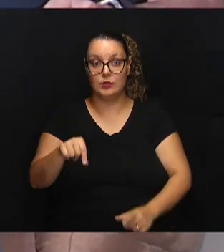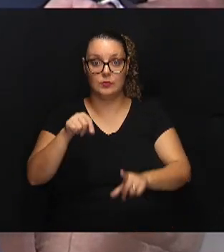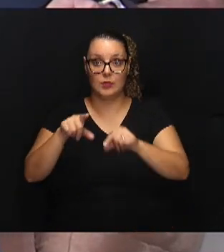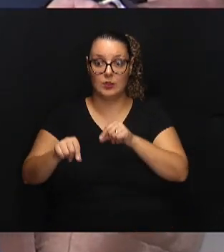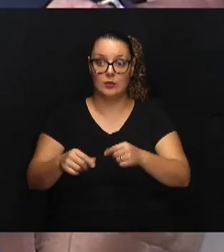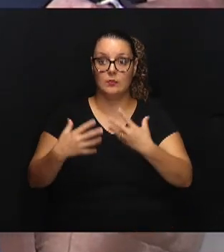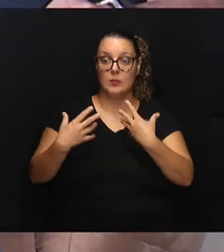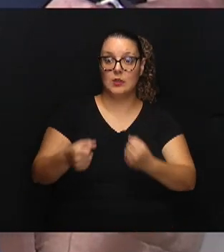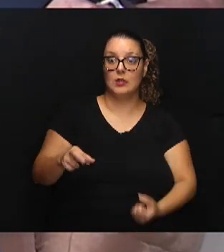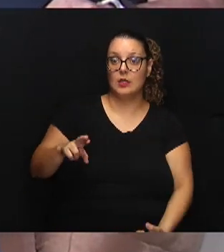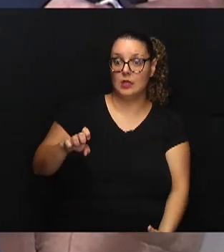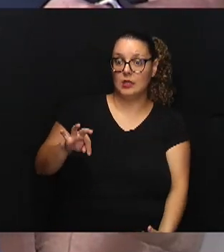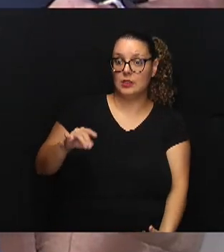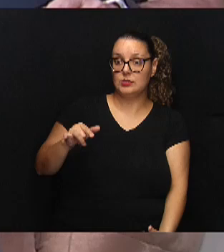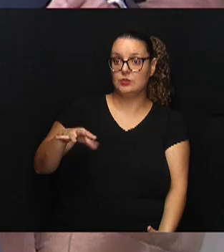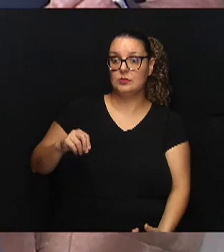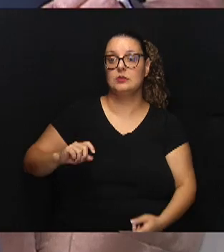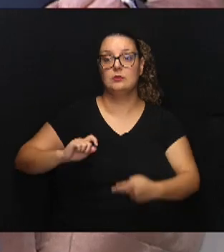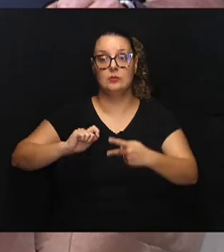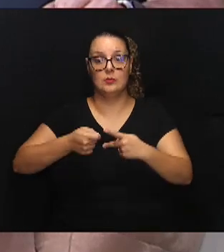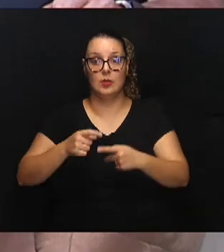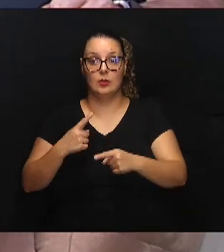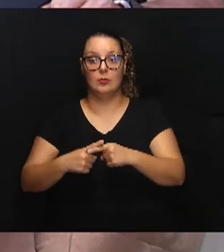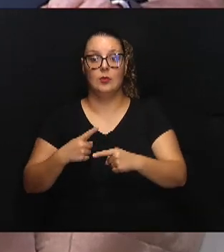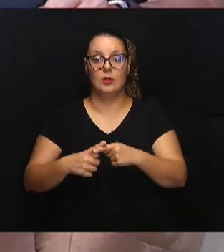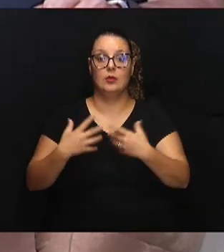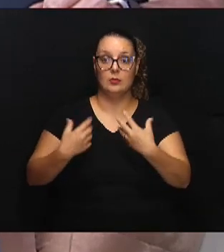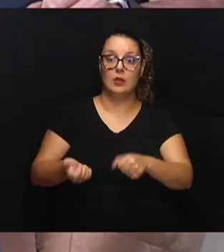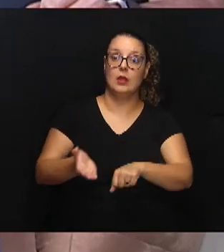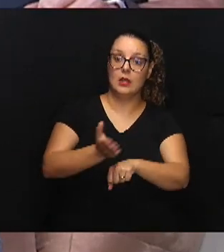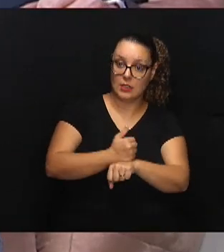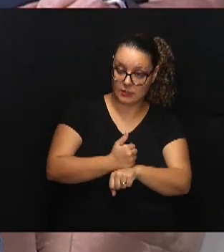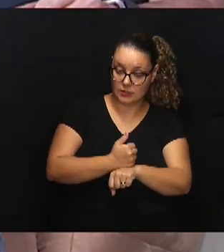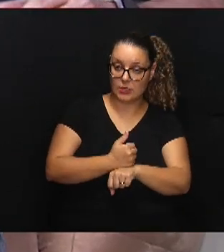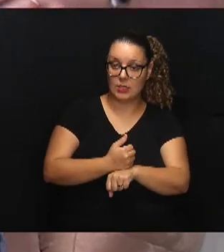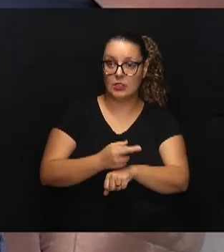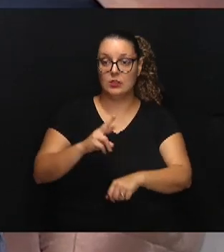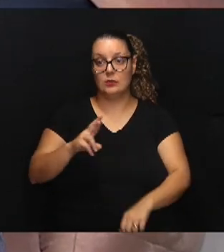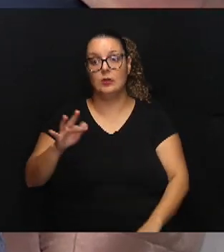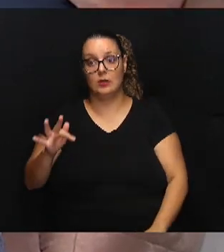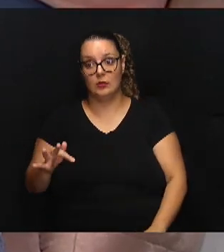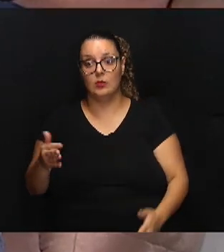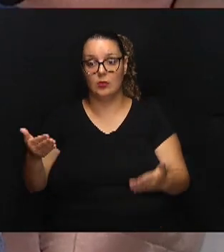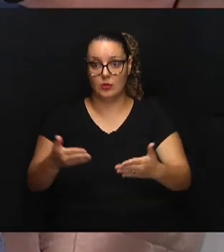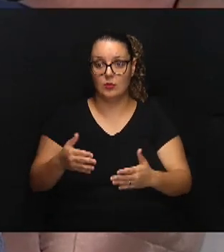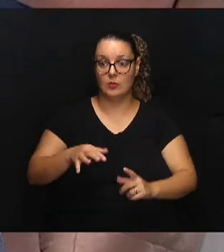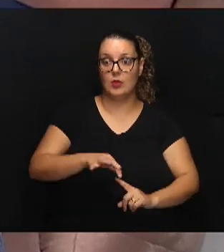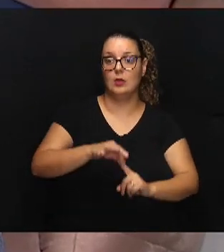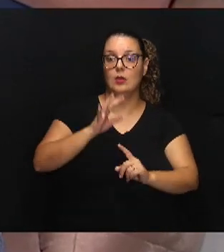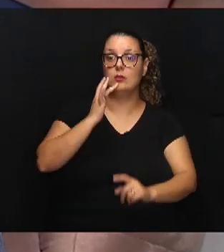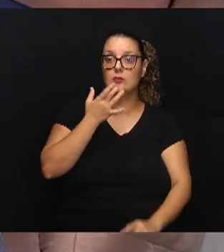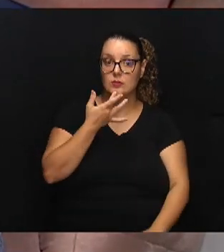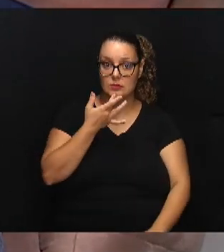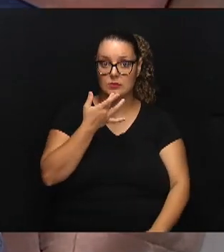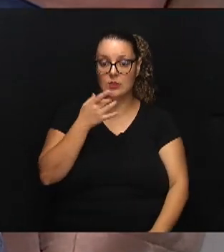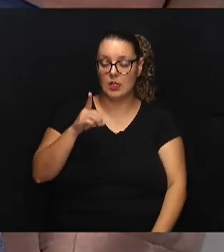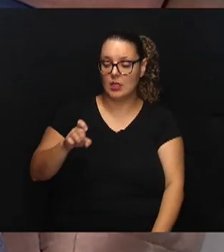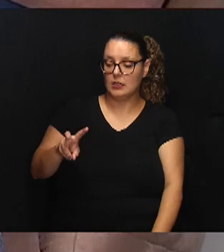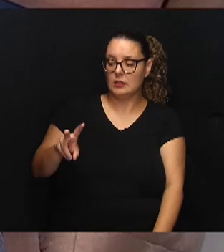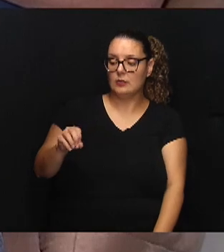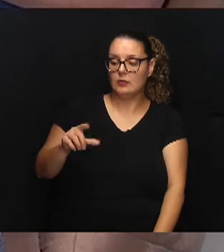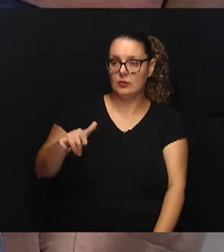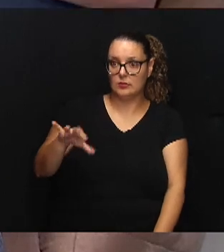receber a restituição por meio do Pix, porque elas vão receber antes. Então a Receita Federal hoje está priorizando a devolução